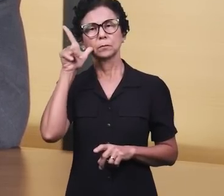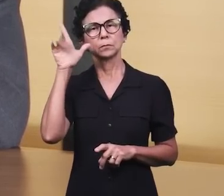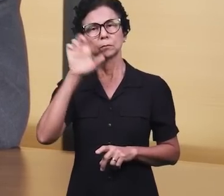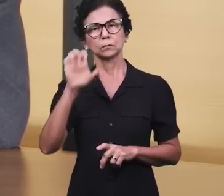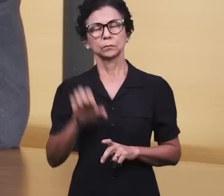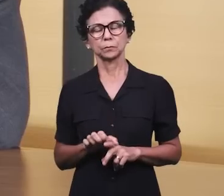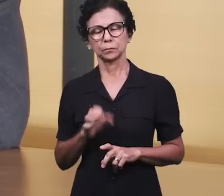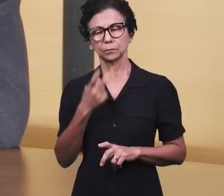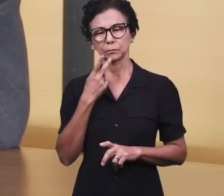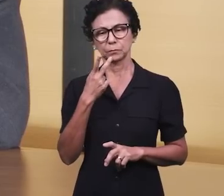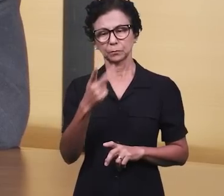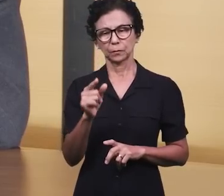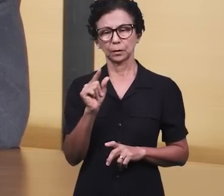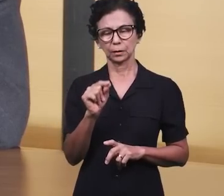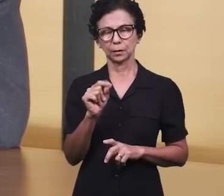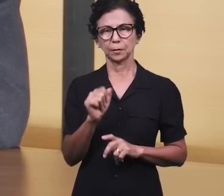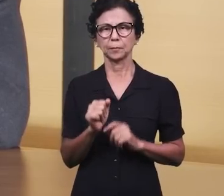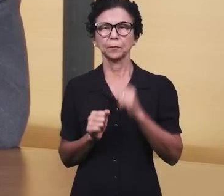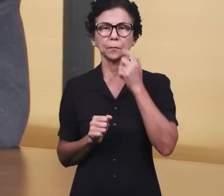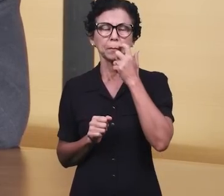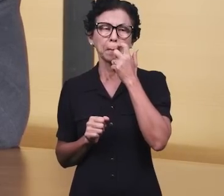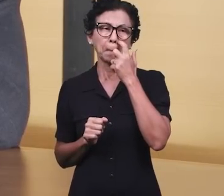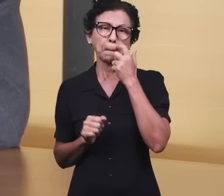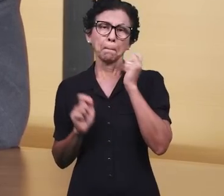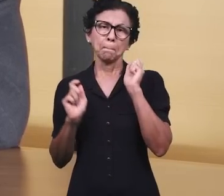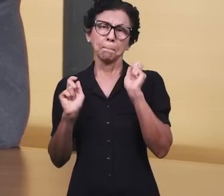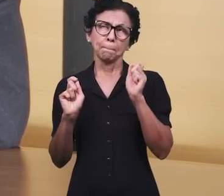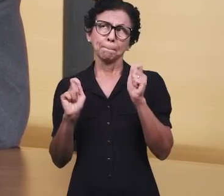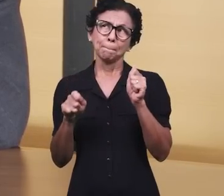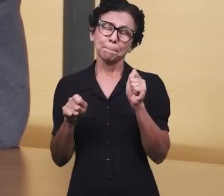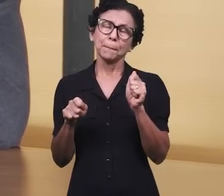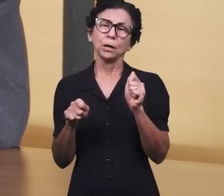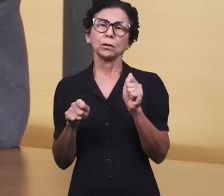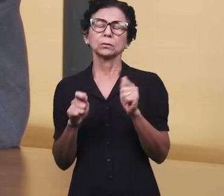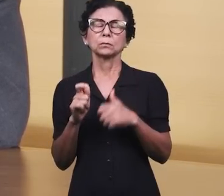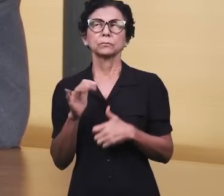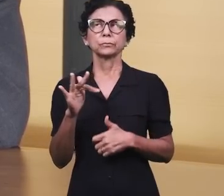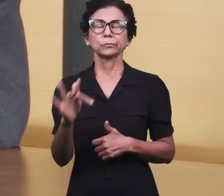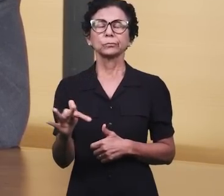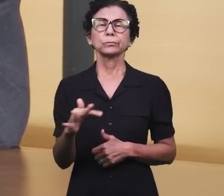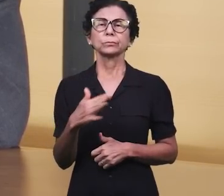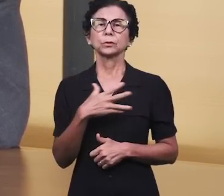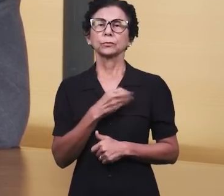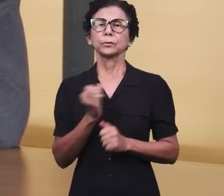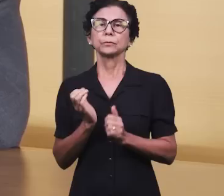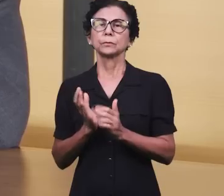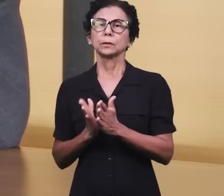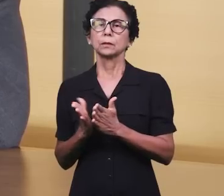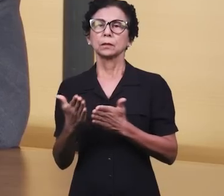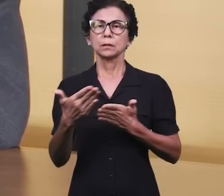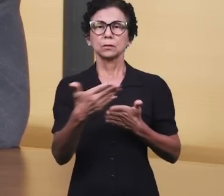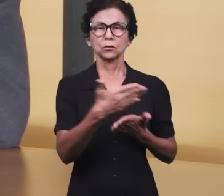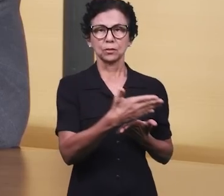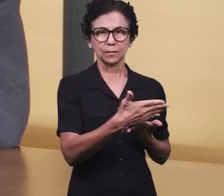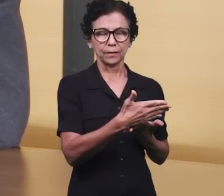que seu filho pode até sair do caminho, porque ele